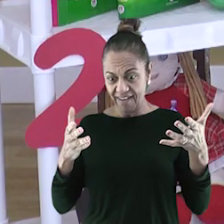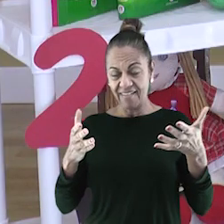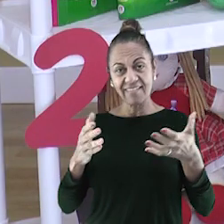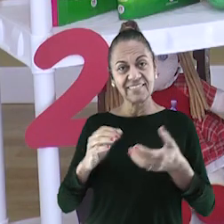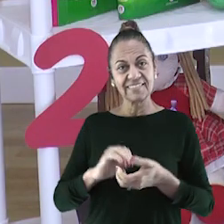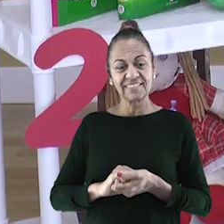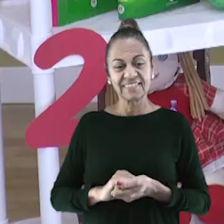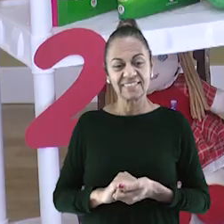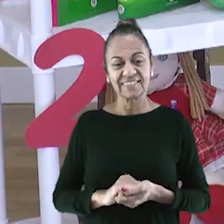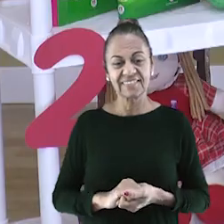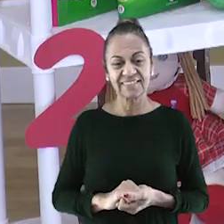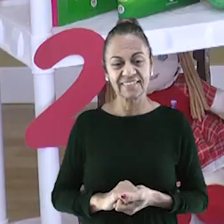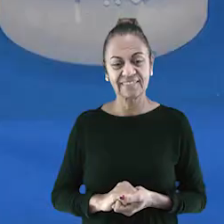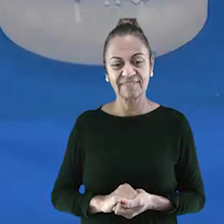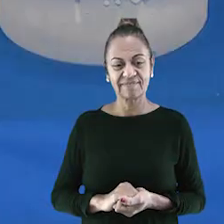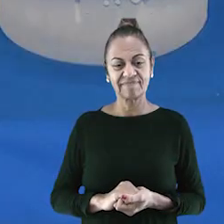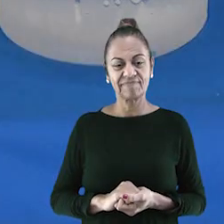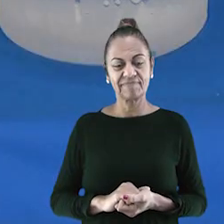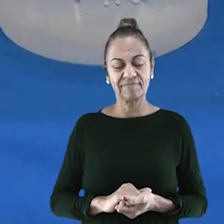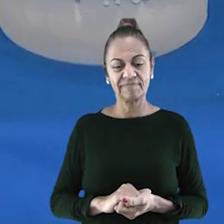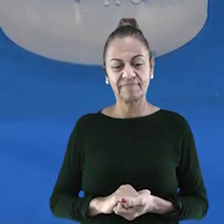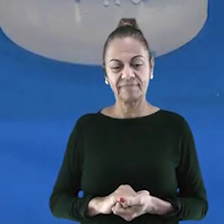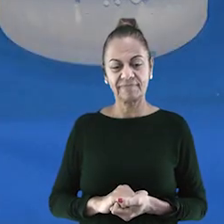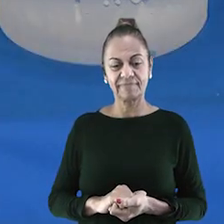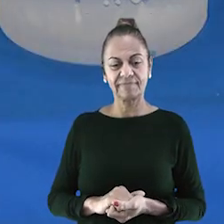Vamos ver de novo a mágica acontecer?